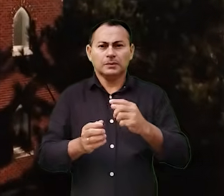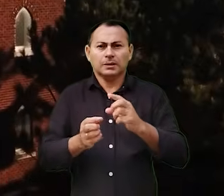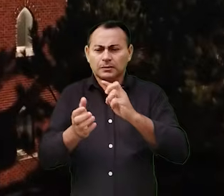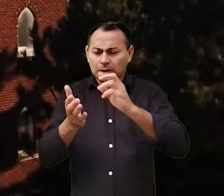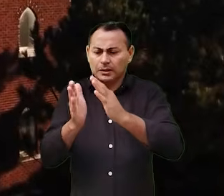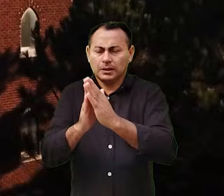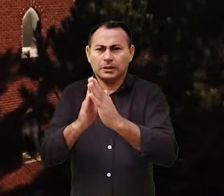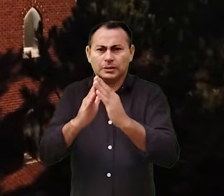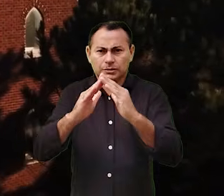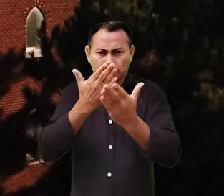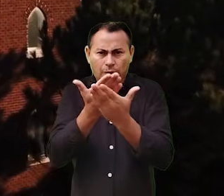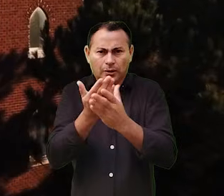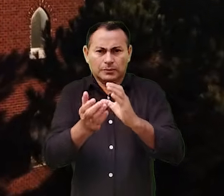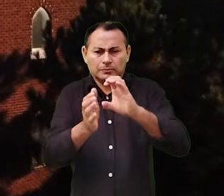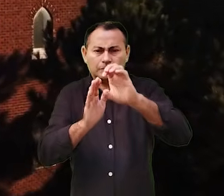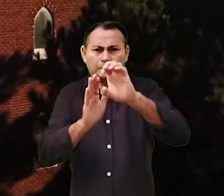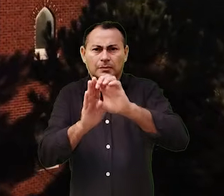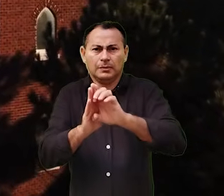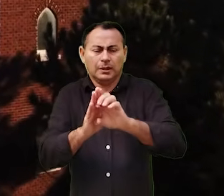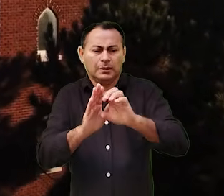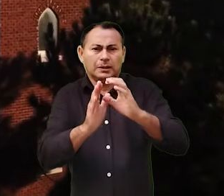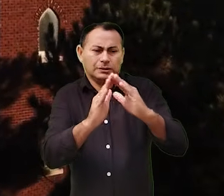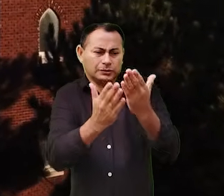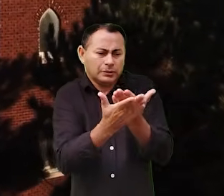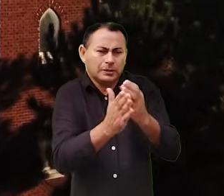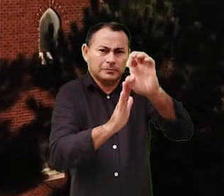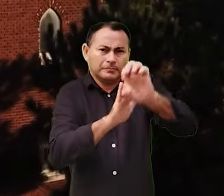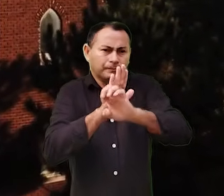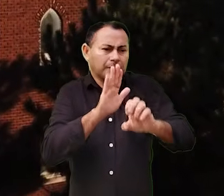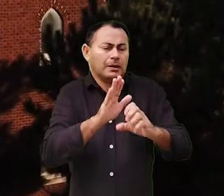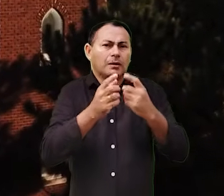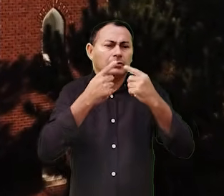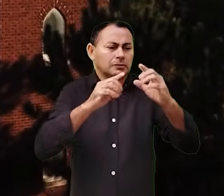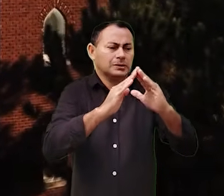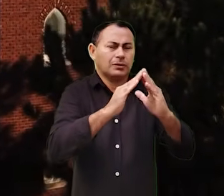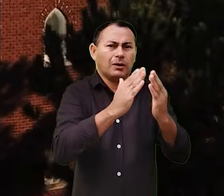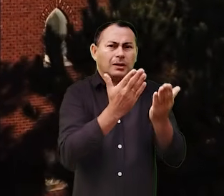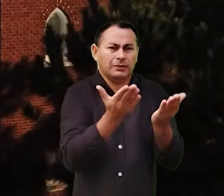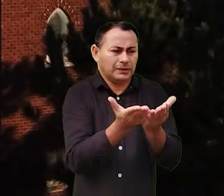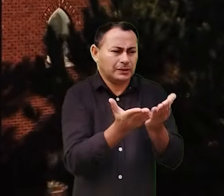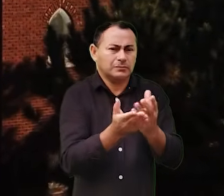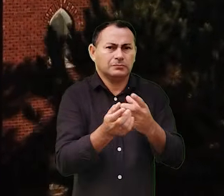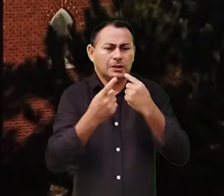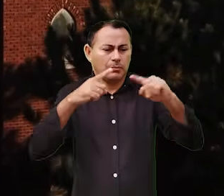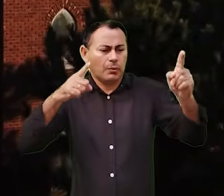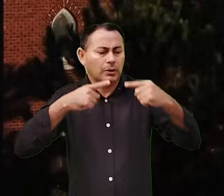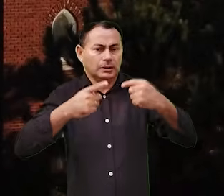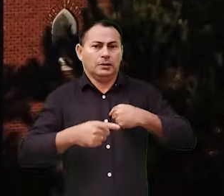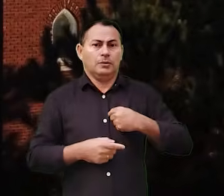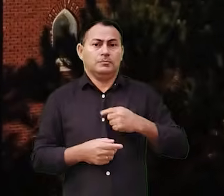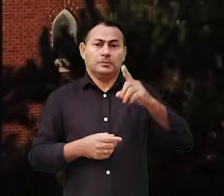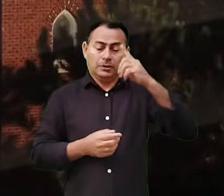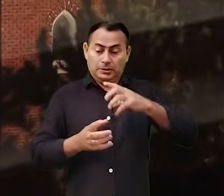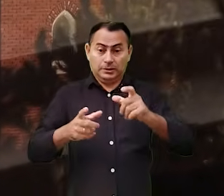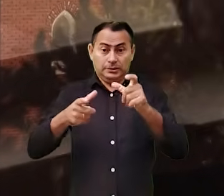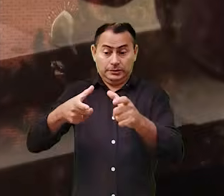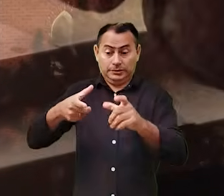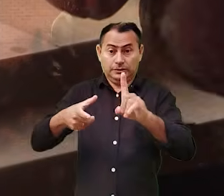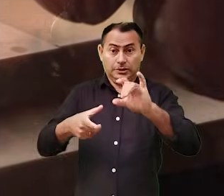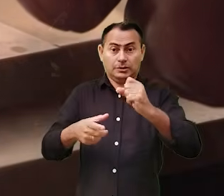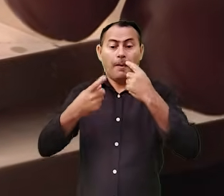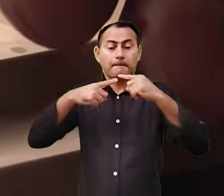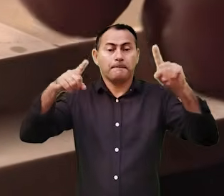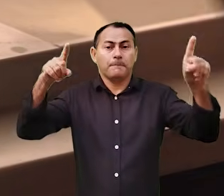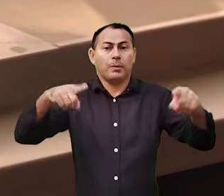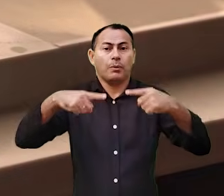Eu estudei numa escola evangélica que não era permitido tocar um certo tipo de música que eu gostava muito. Eu tinha muitos discos